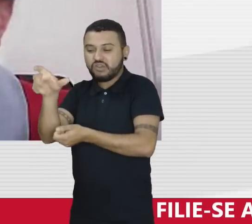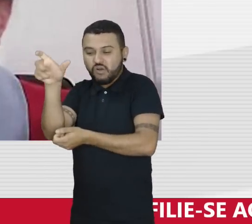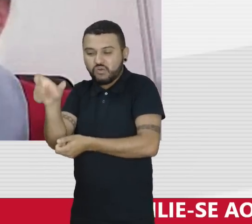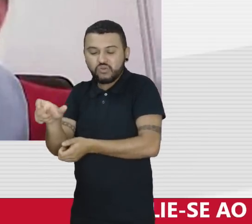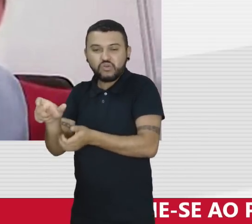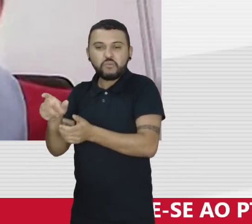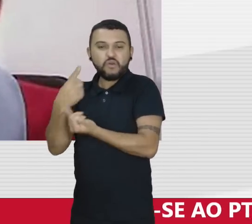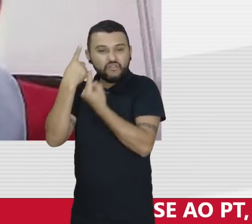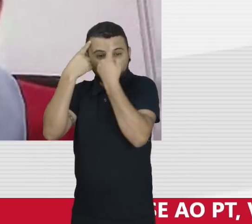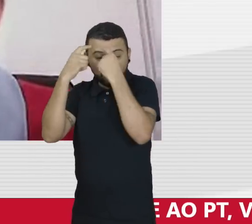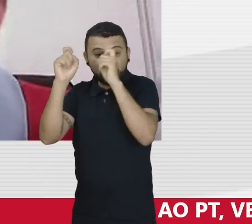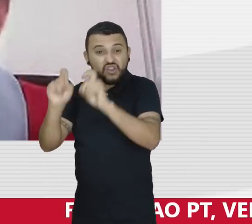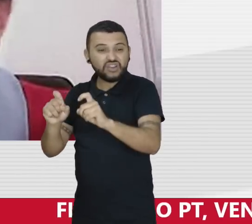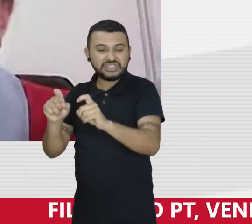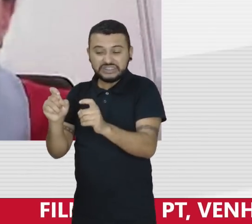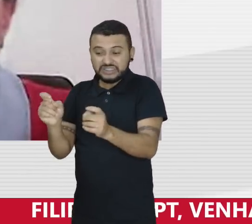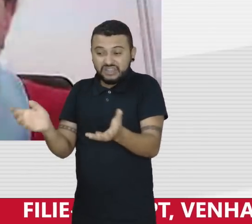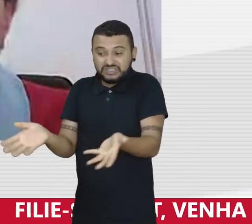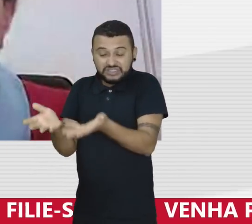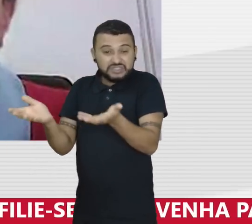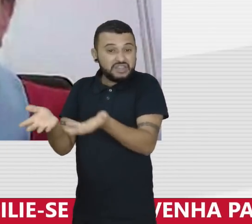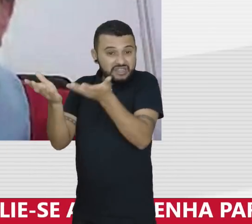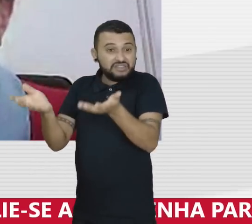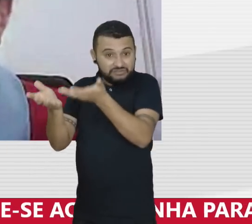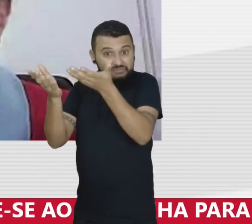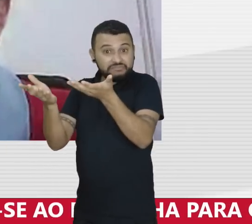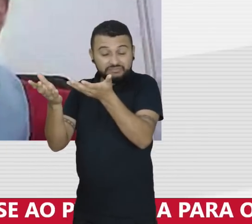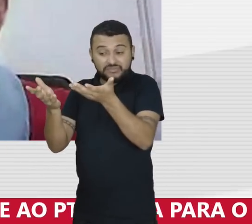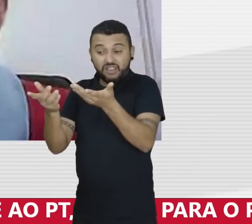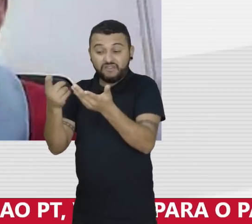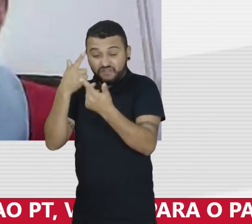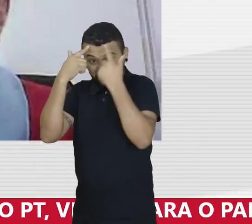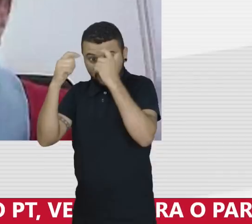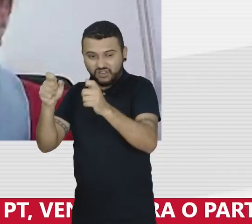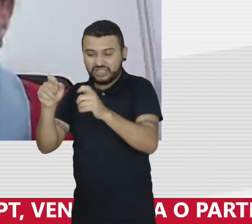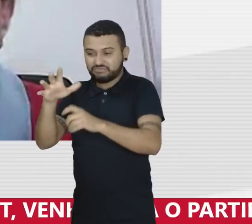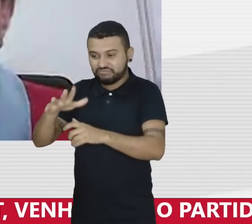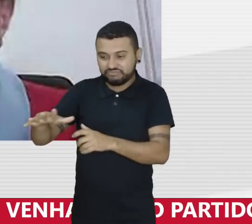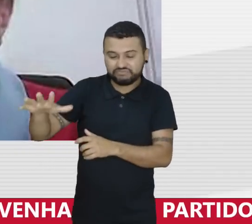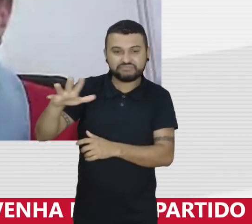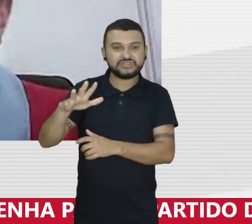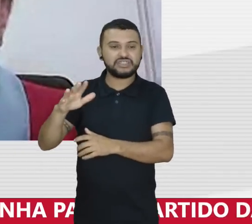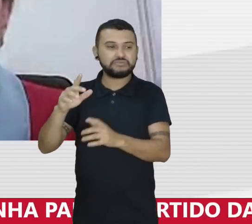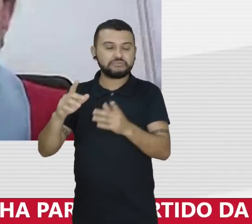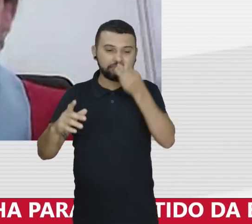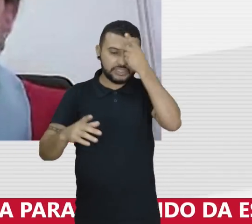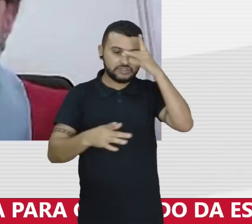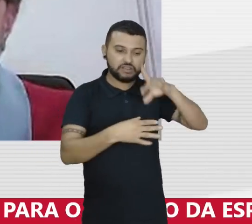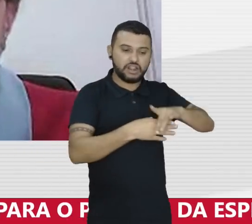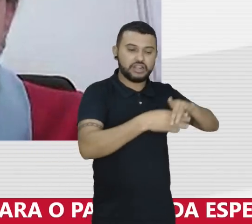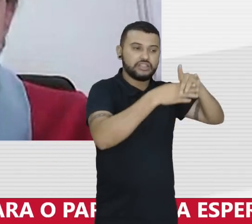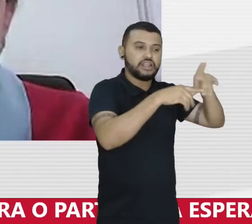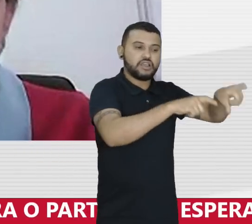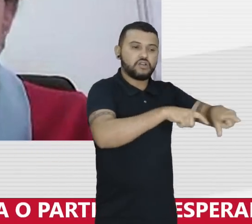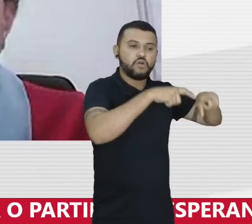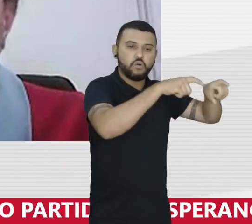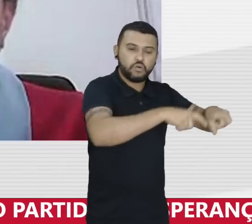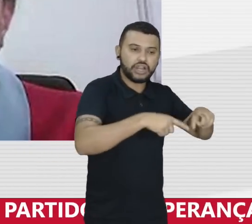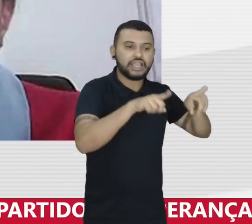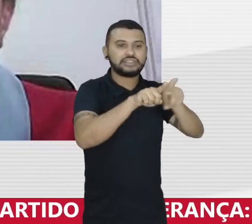essa violência latente no campo, né, contra lideranças rurais, contra